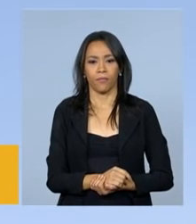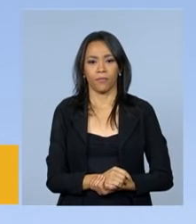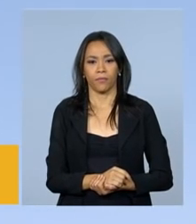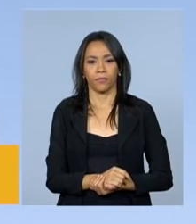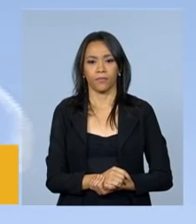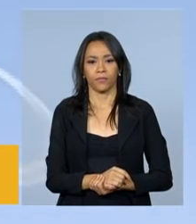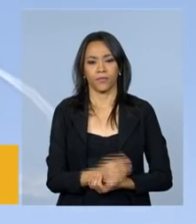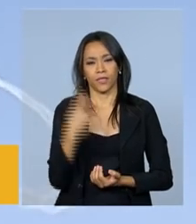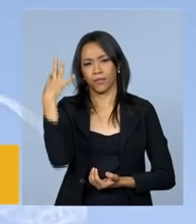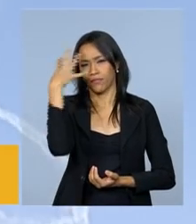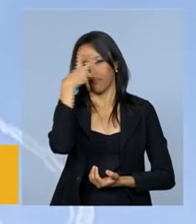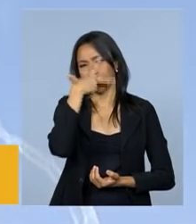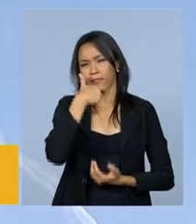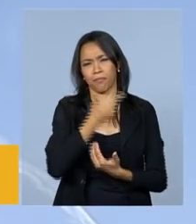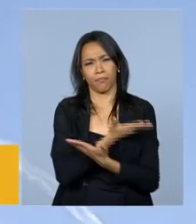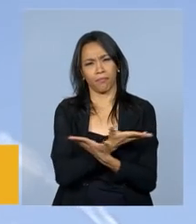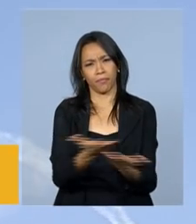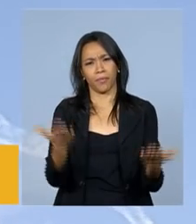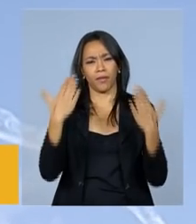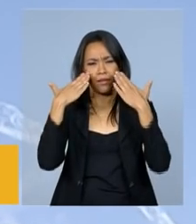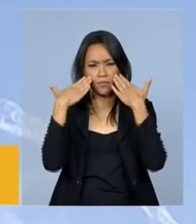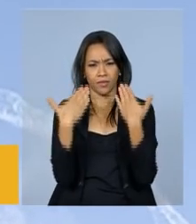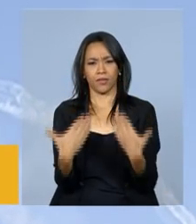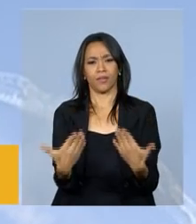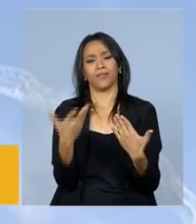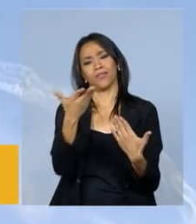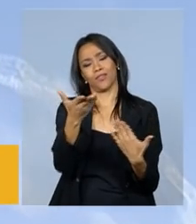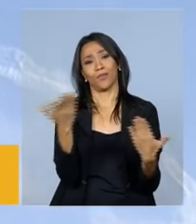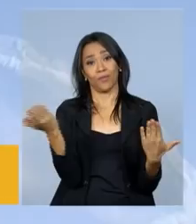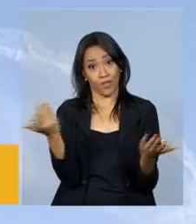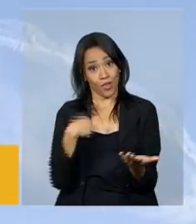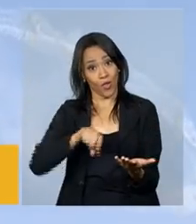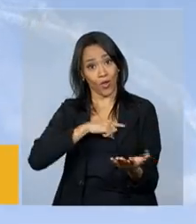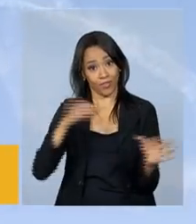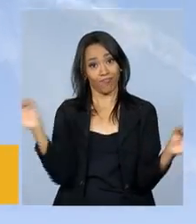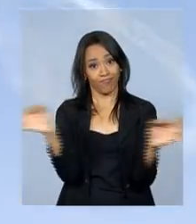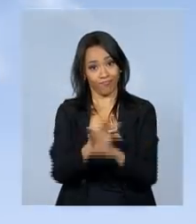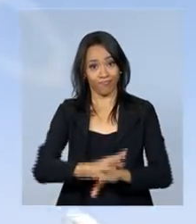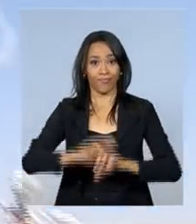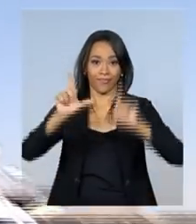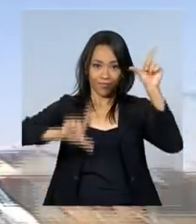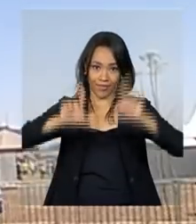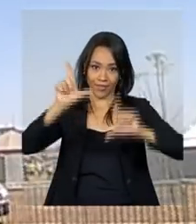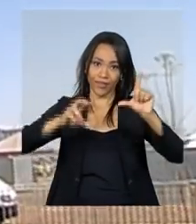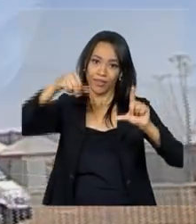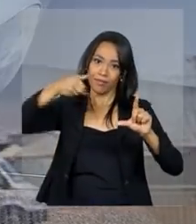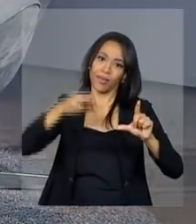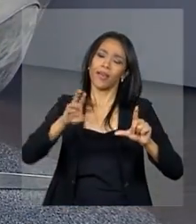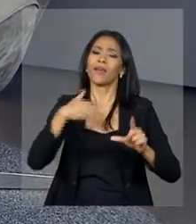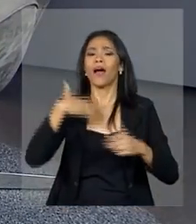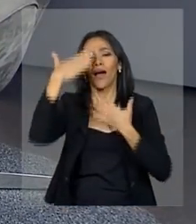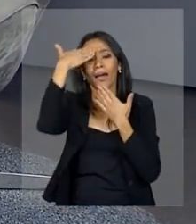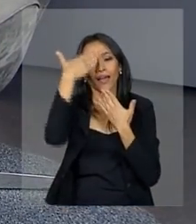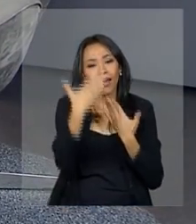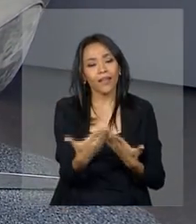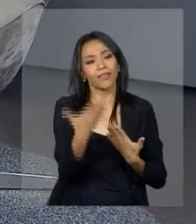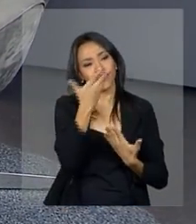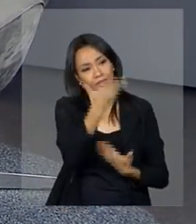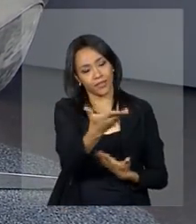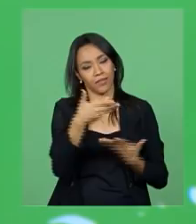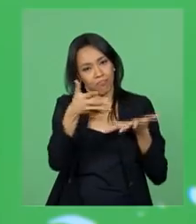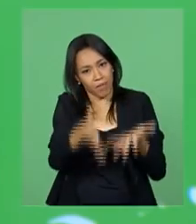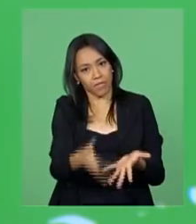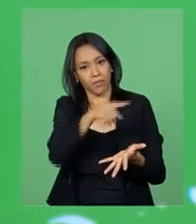Com essa bela apresentação da Esquadrilha da Fumaça, nós encerramos nossa cobertura. Eu quero agradecer a participação do Major Marco Ribeiro,